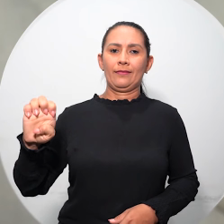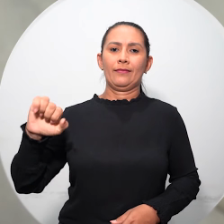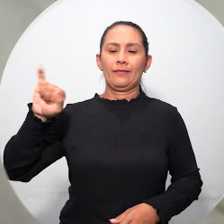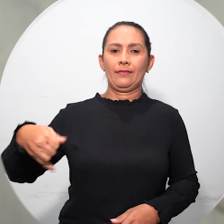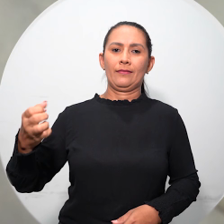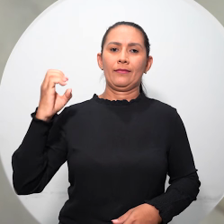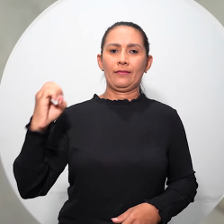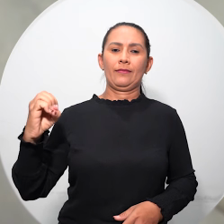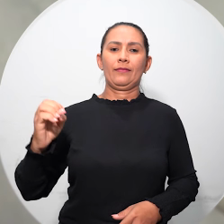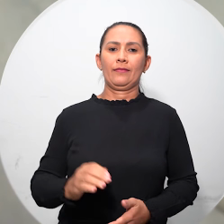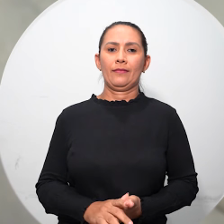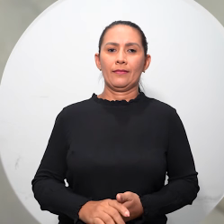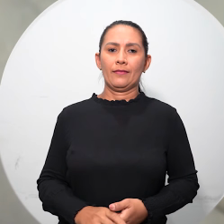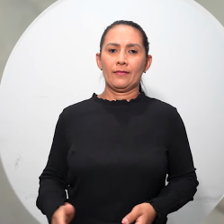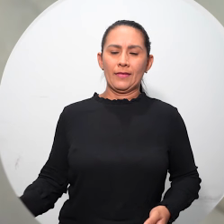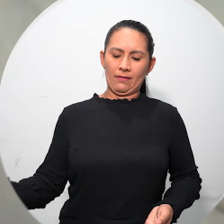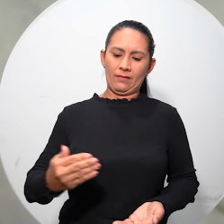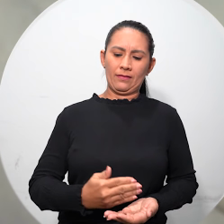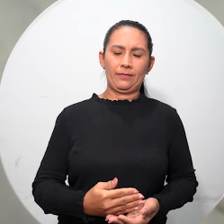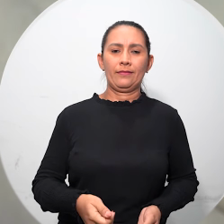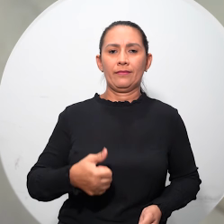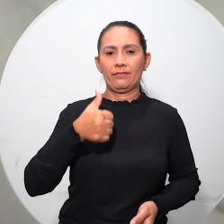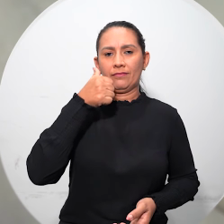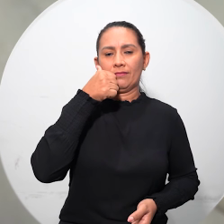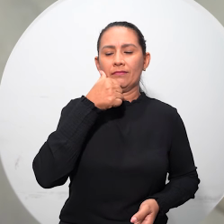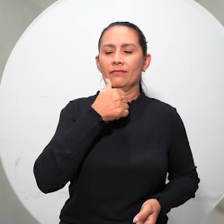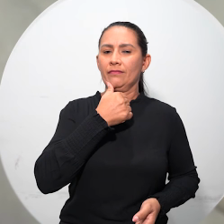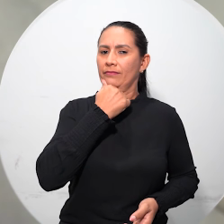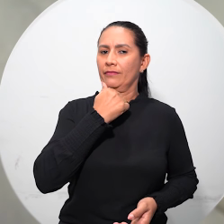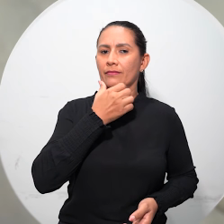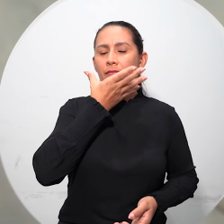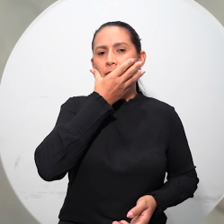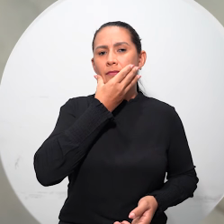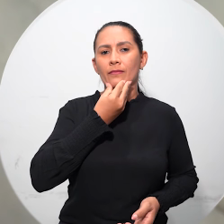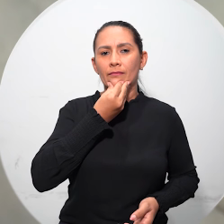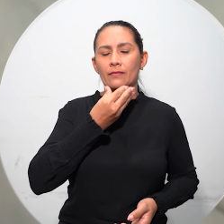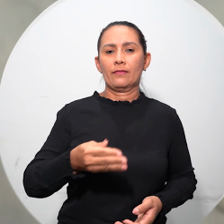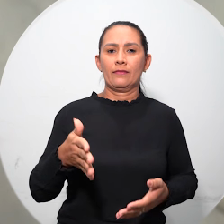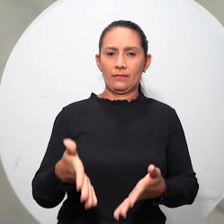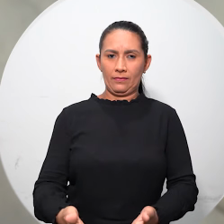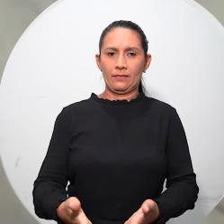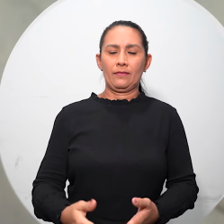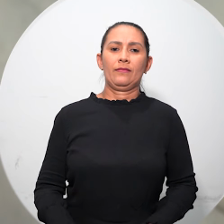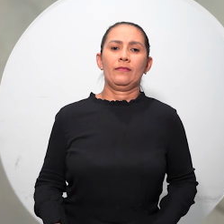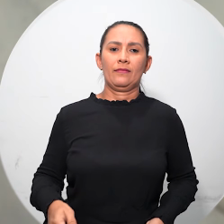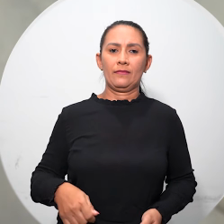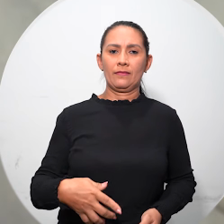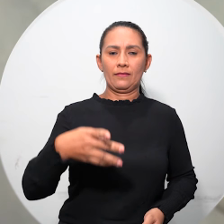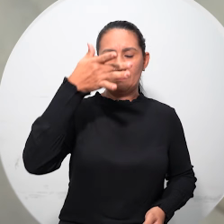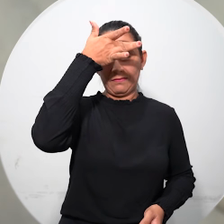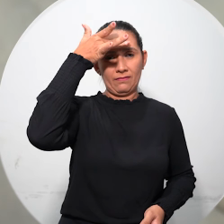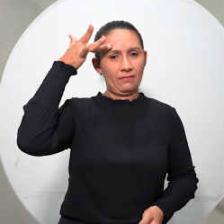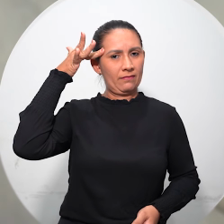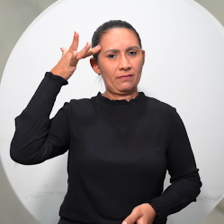gente, a gente montava, de noite varria, arrumava as bancadas, era a bilheteria, tudo era